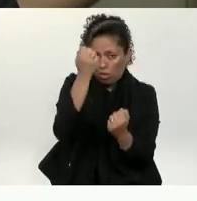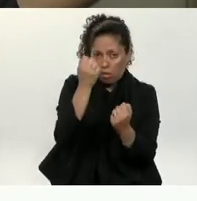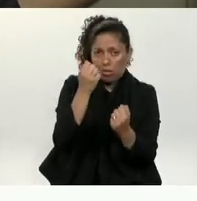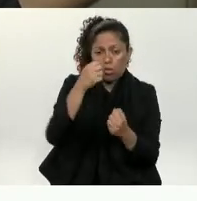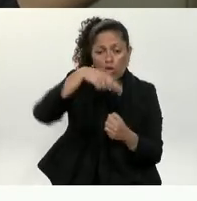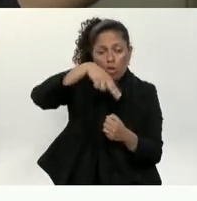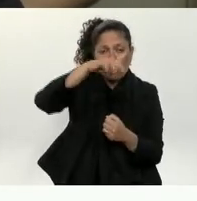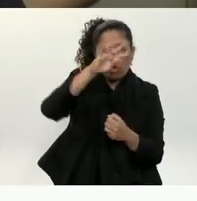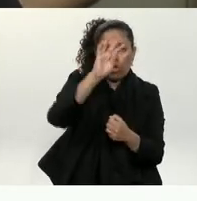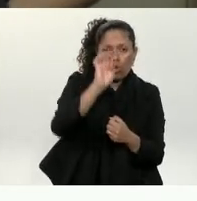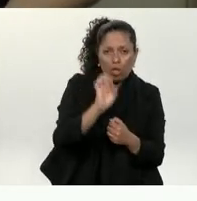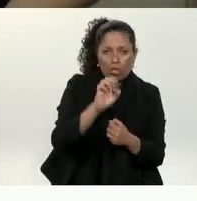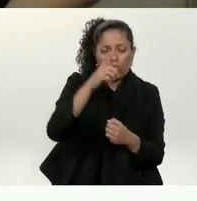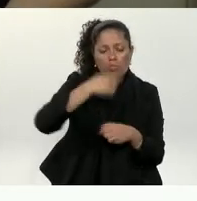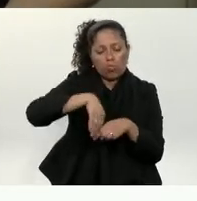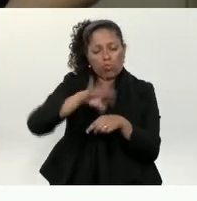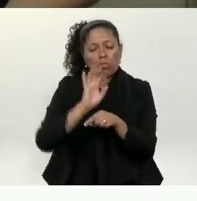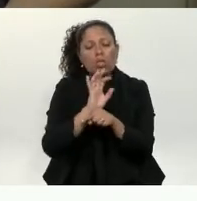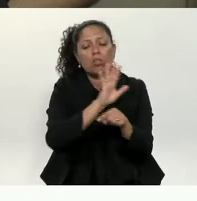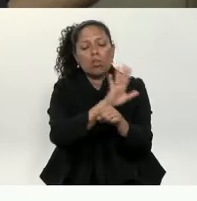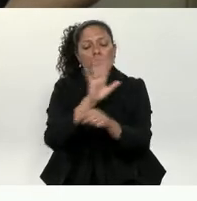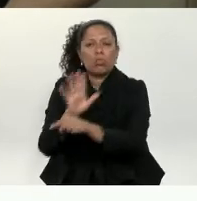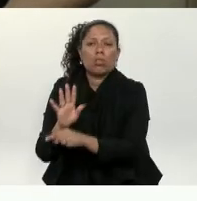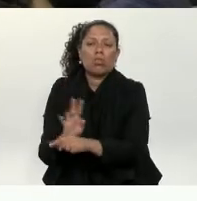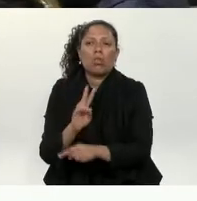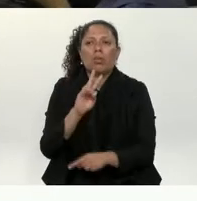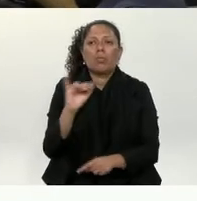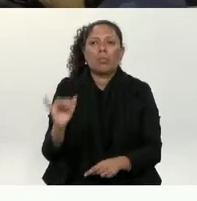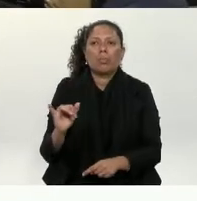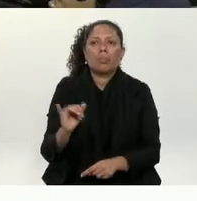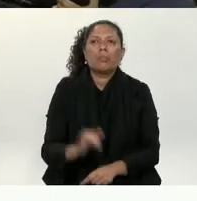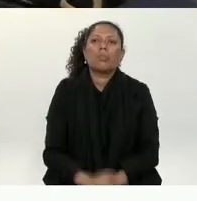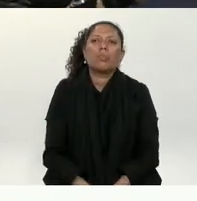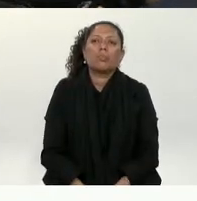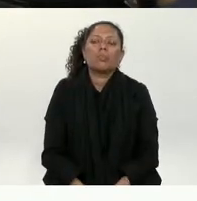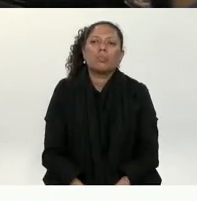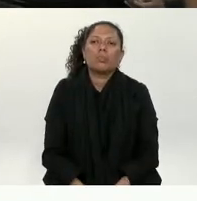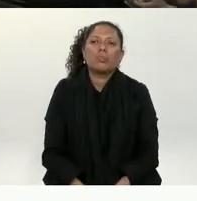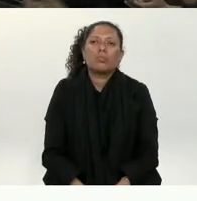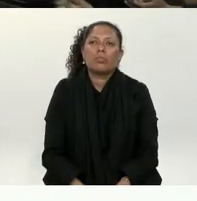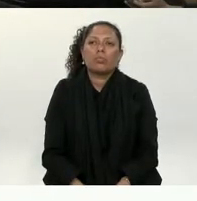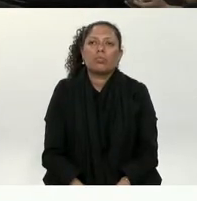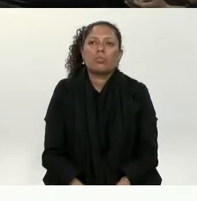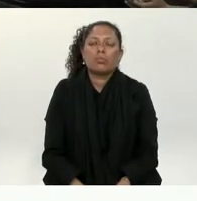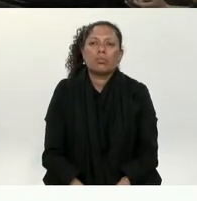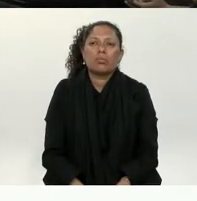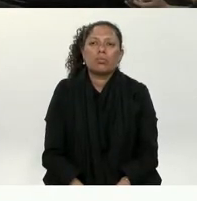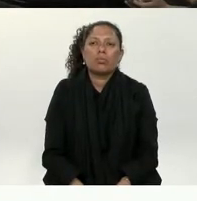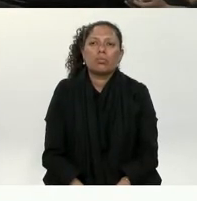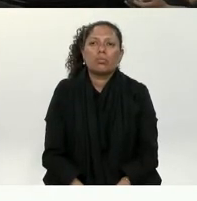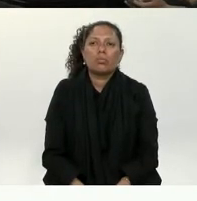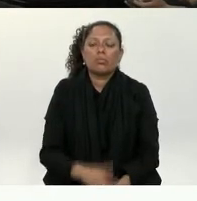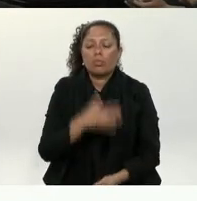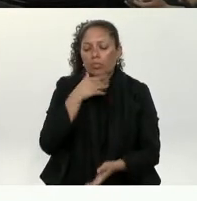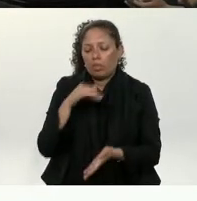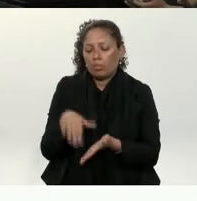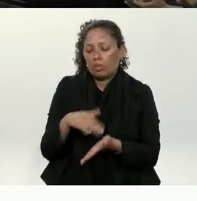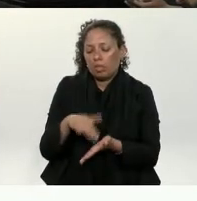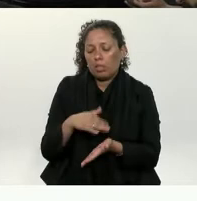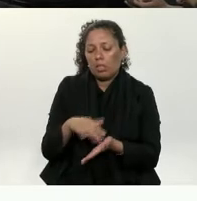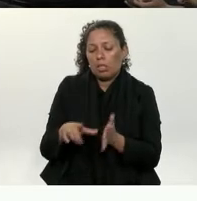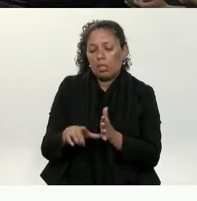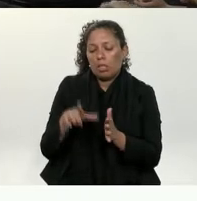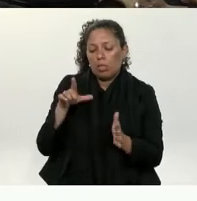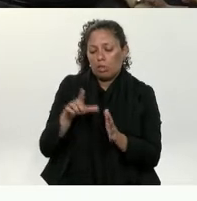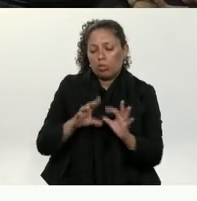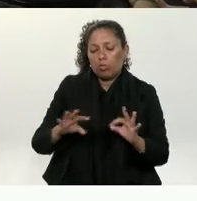investimento, porque o investimento vai se rentabilizar. Senhor secretário, antes de mais nada, eu queria